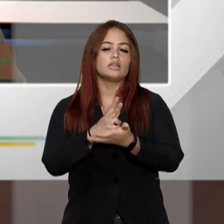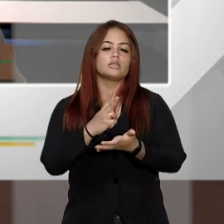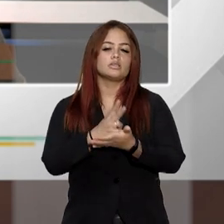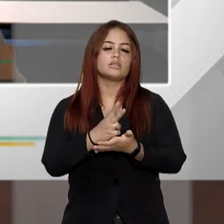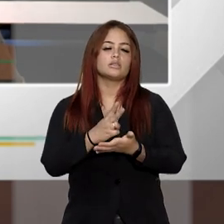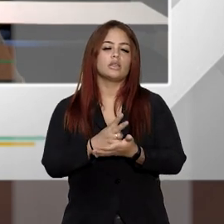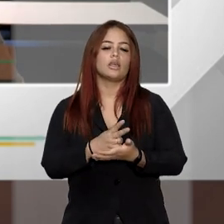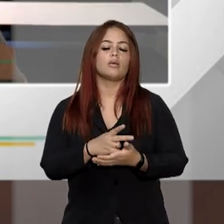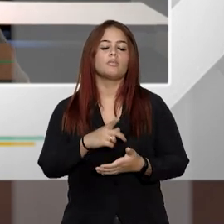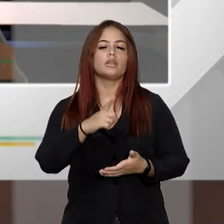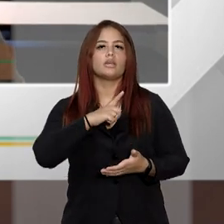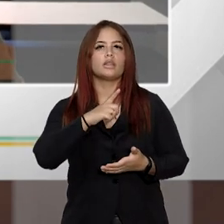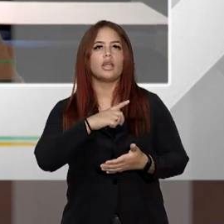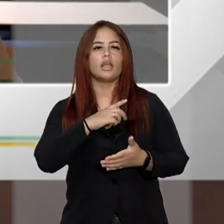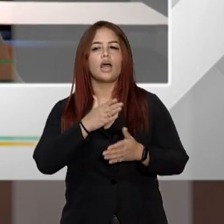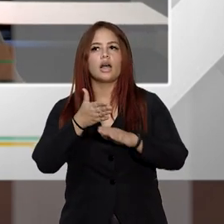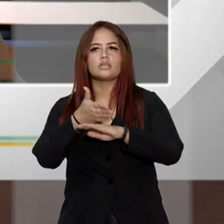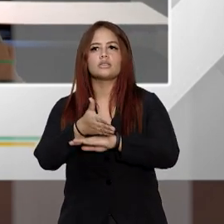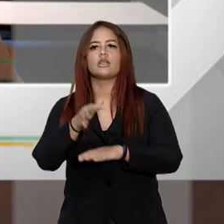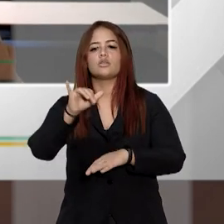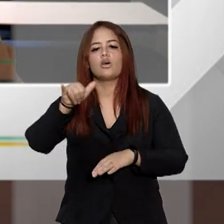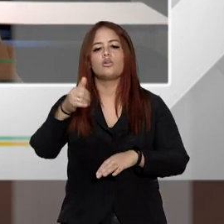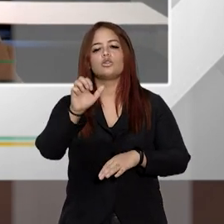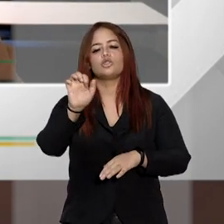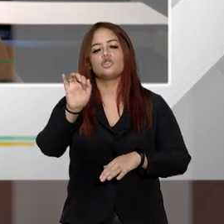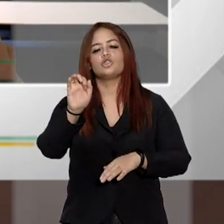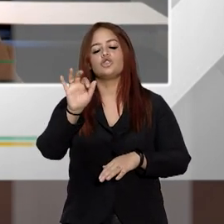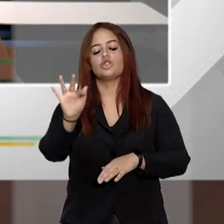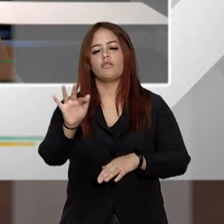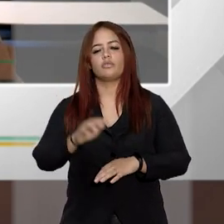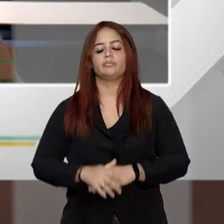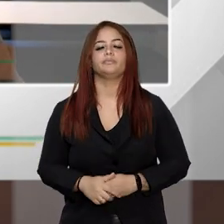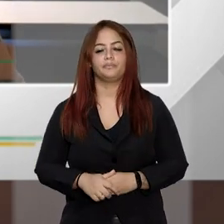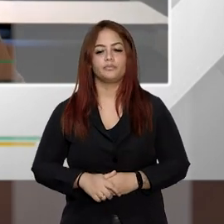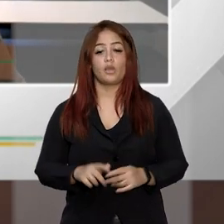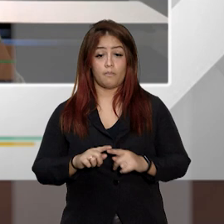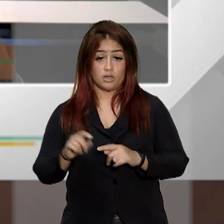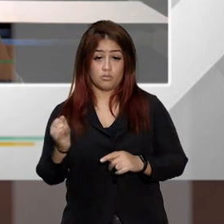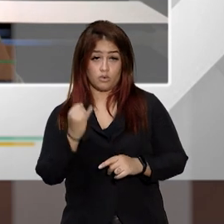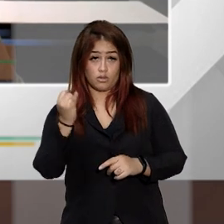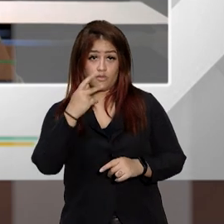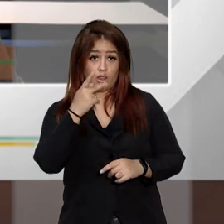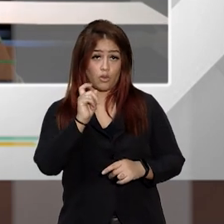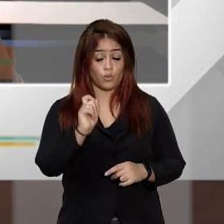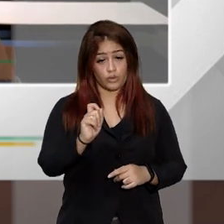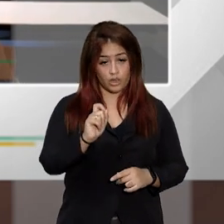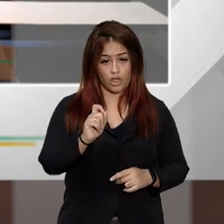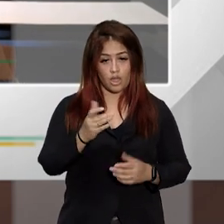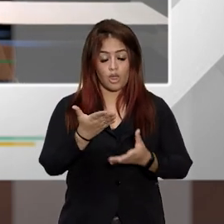garantia, esse acesso aos juizados especiais federais, né? Mas é importante frisar